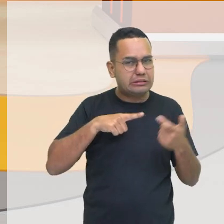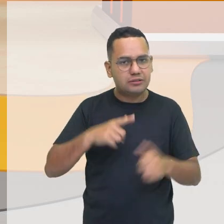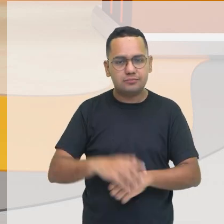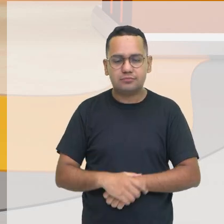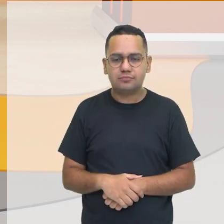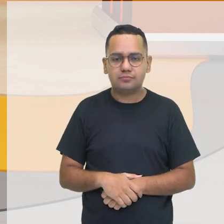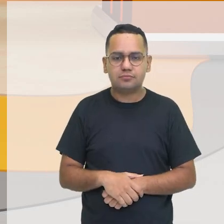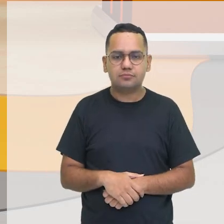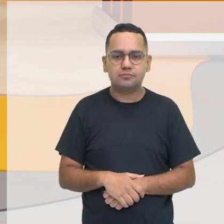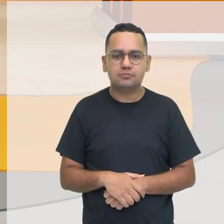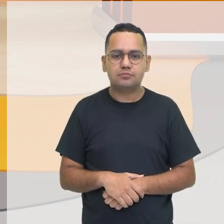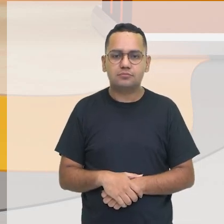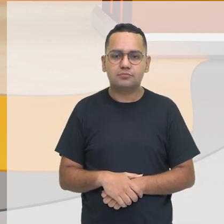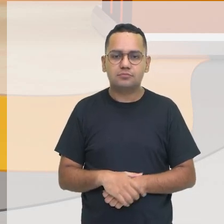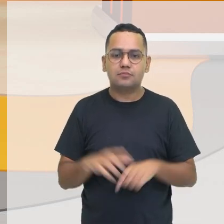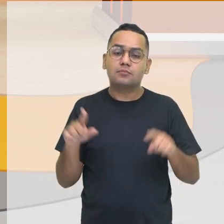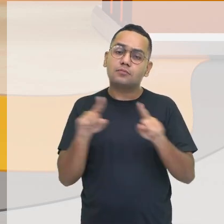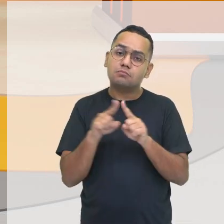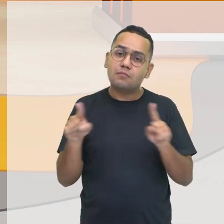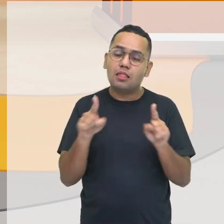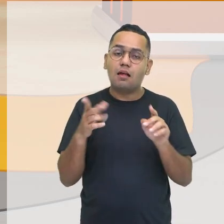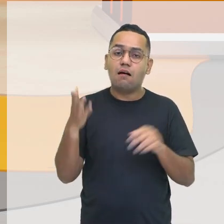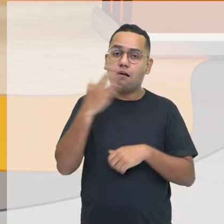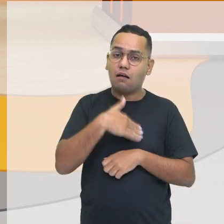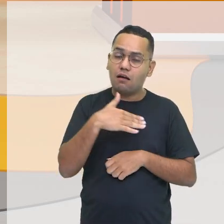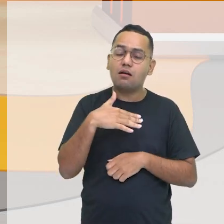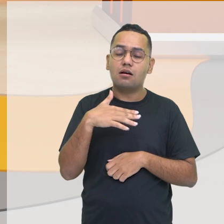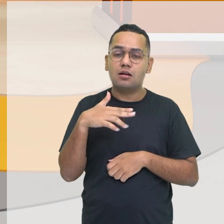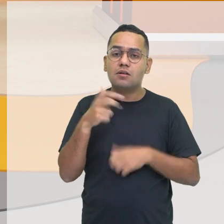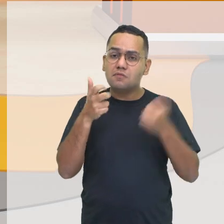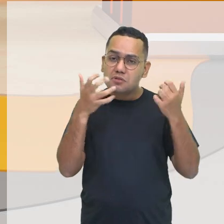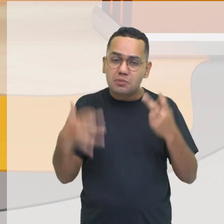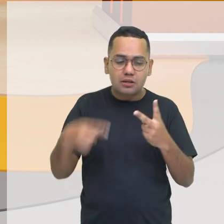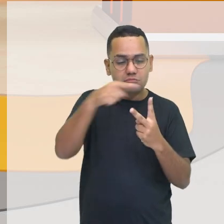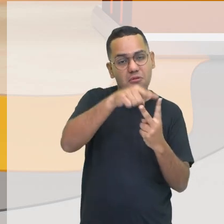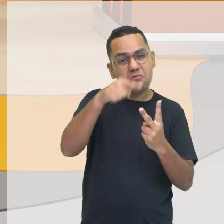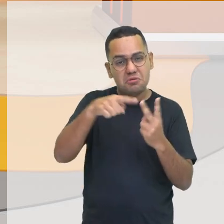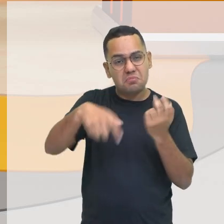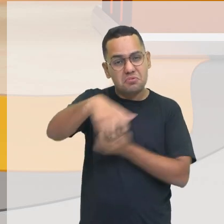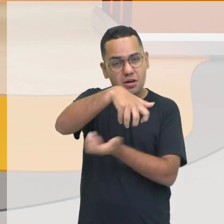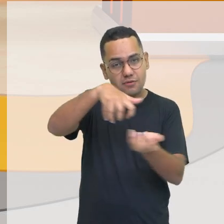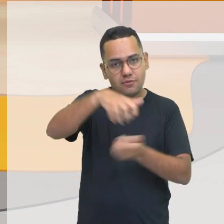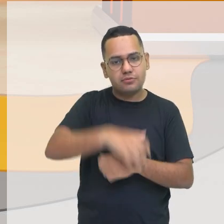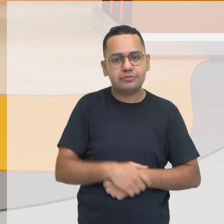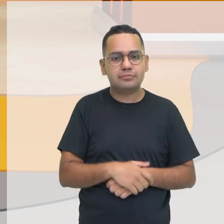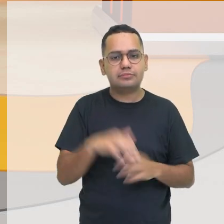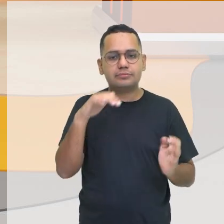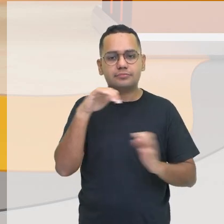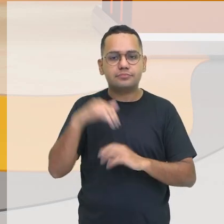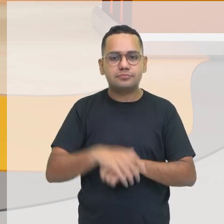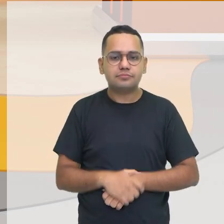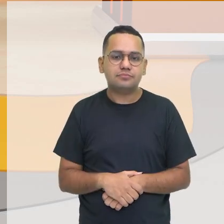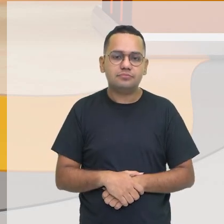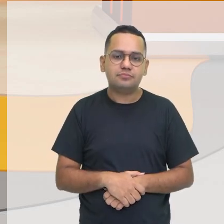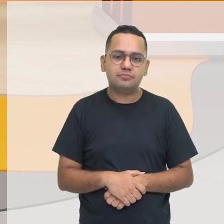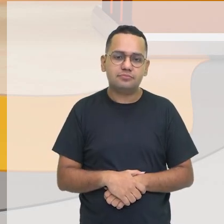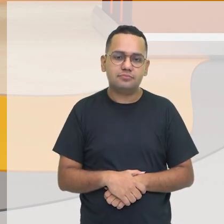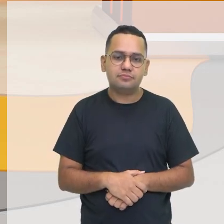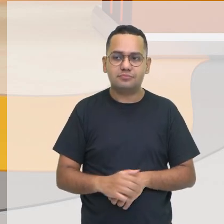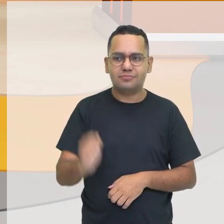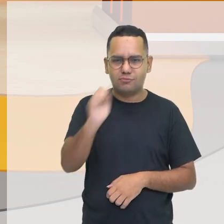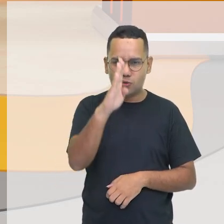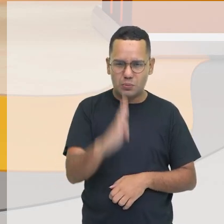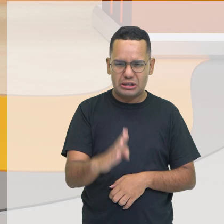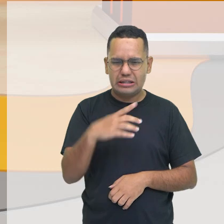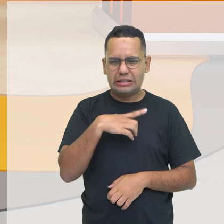vai estar refletido por conta das duas revoltas que nós observamos também, certo? Então, vários setores da sociedade